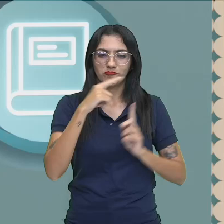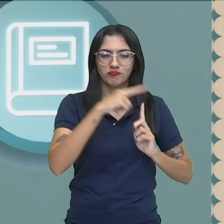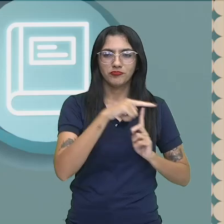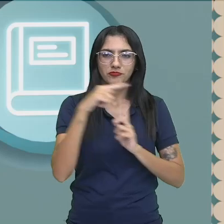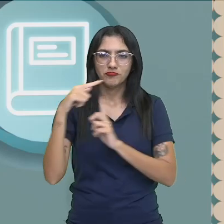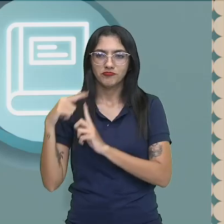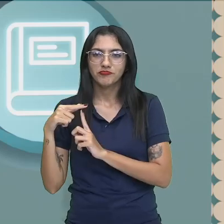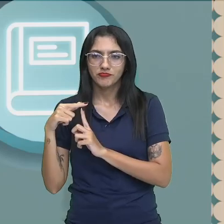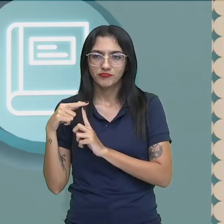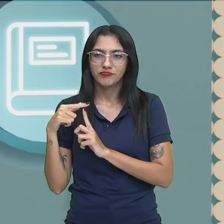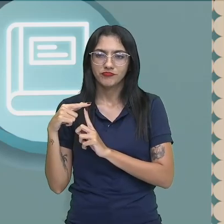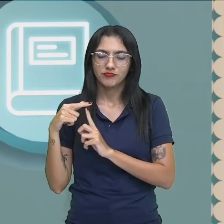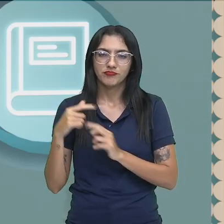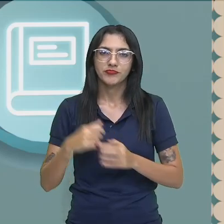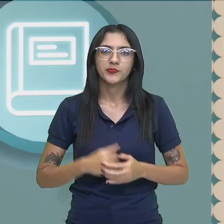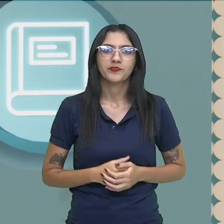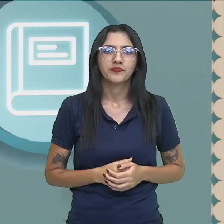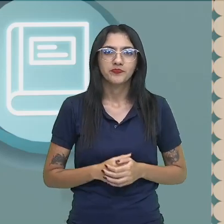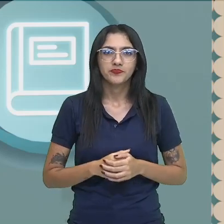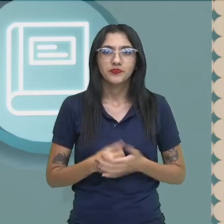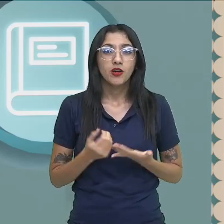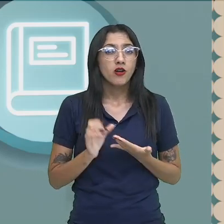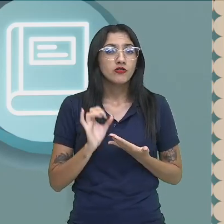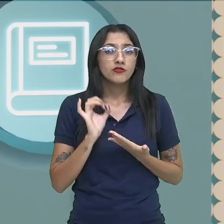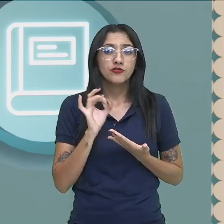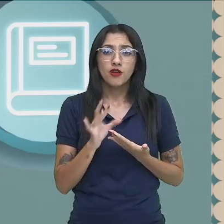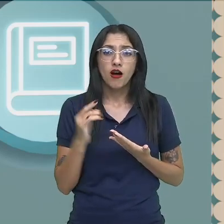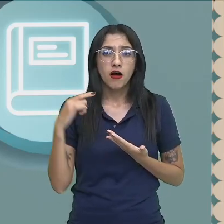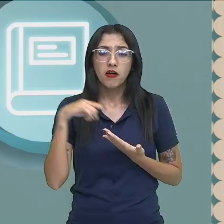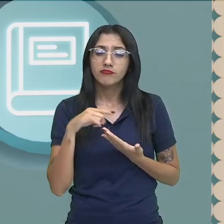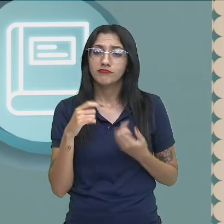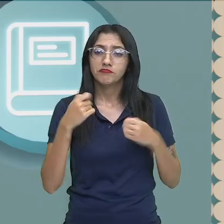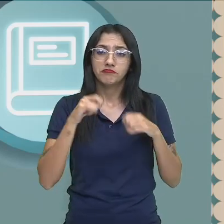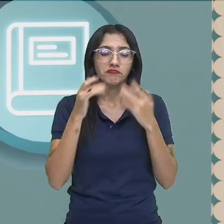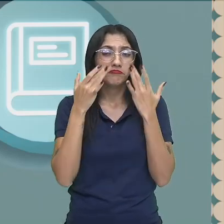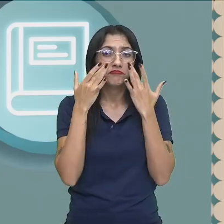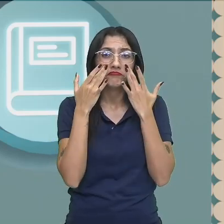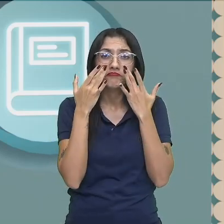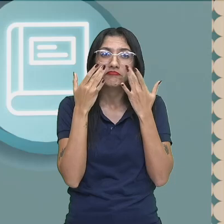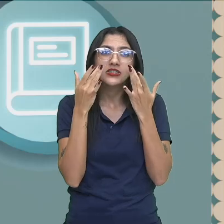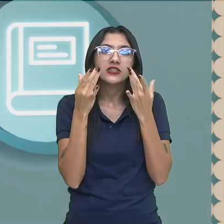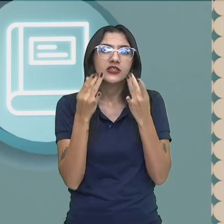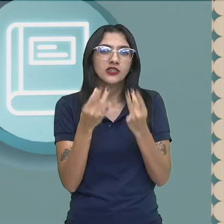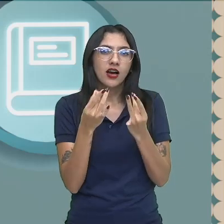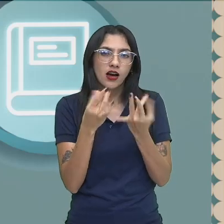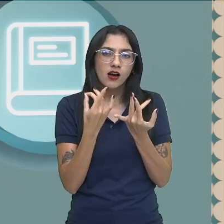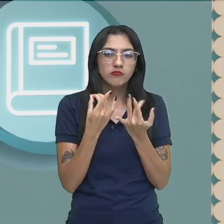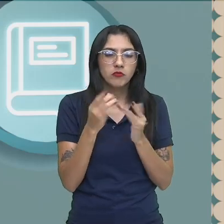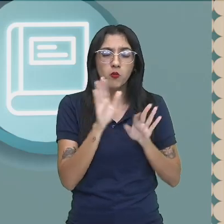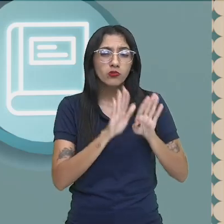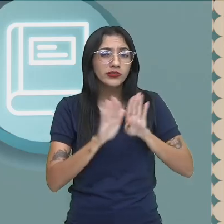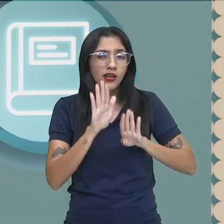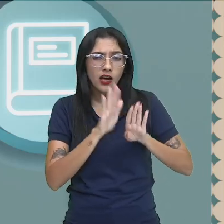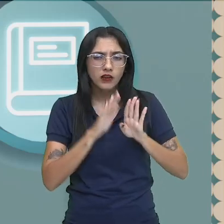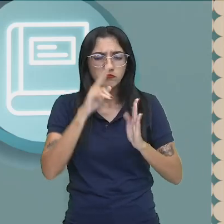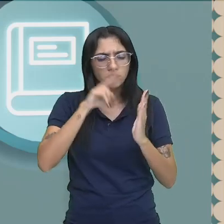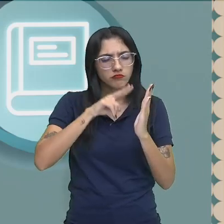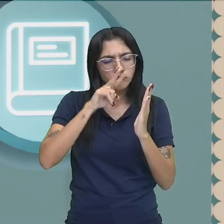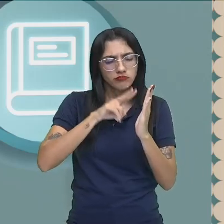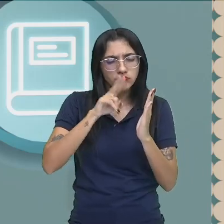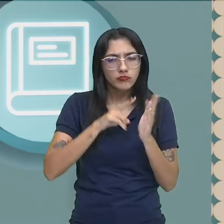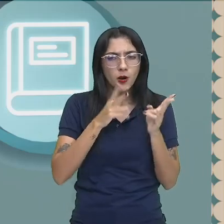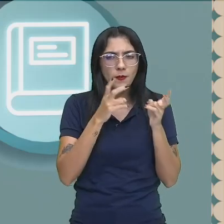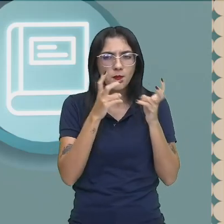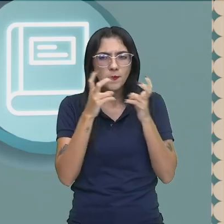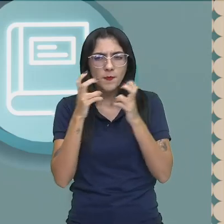explicativa? Então, é só você, né, ficar tomar alguns cuidados em